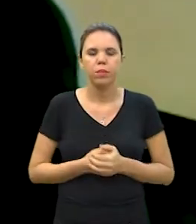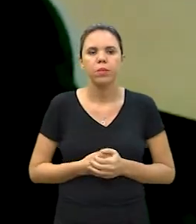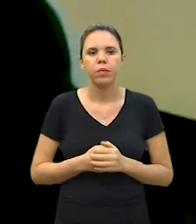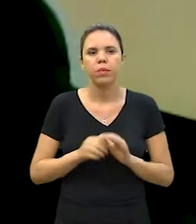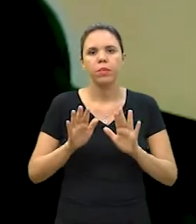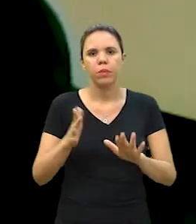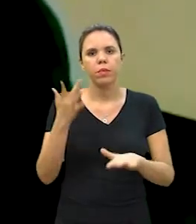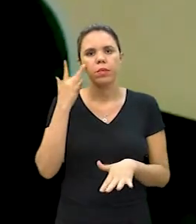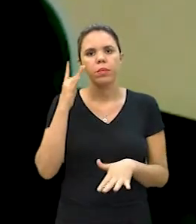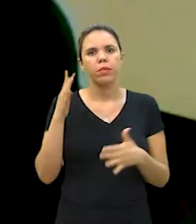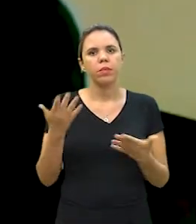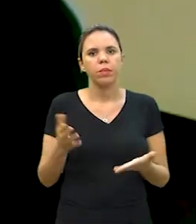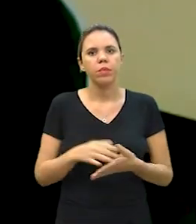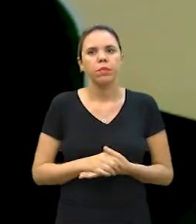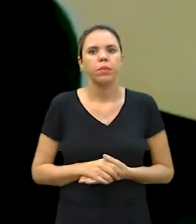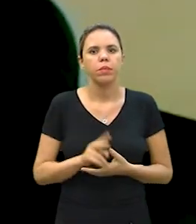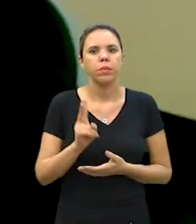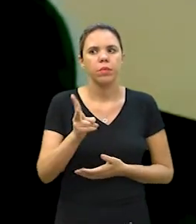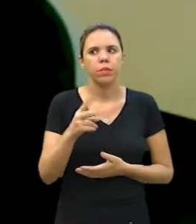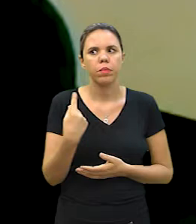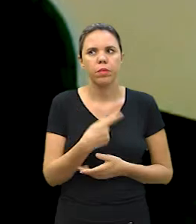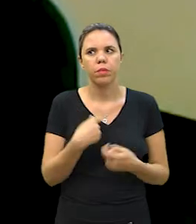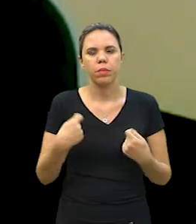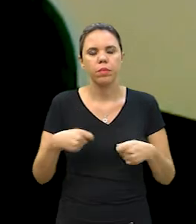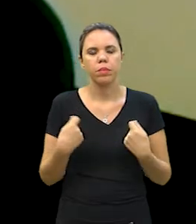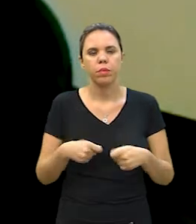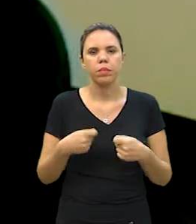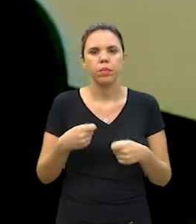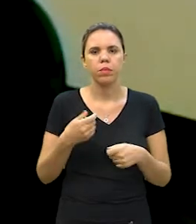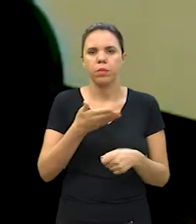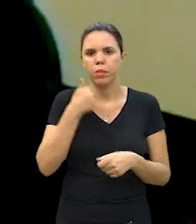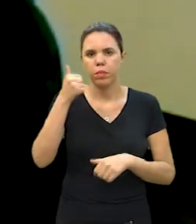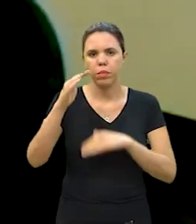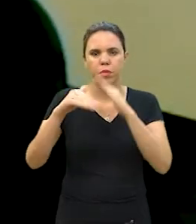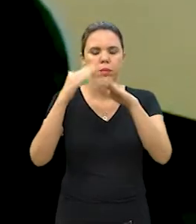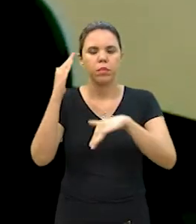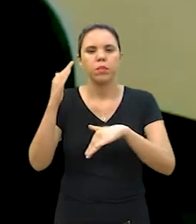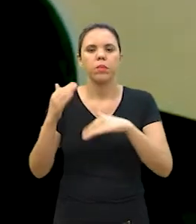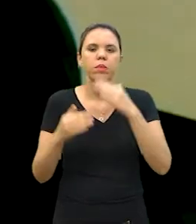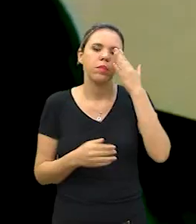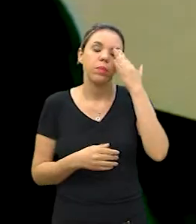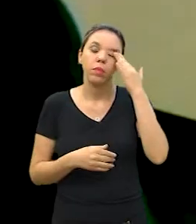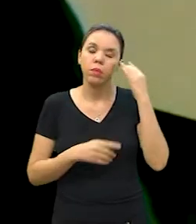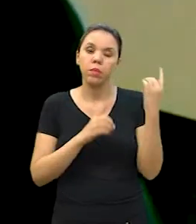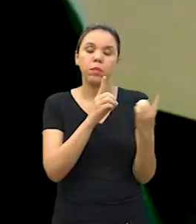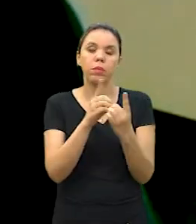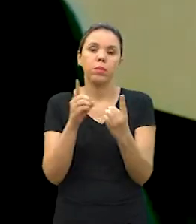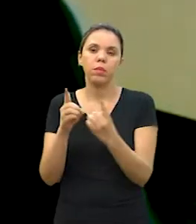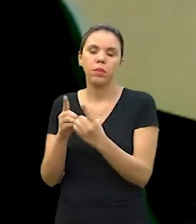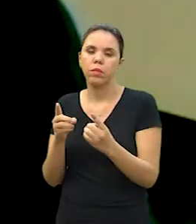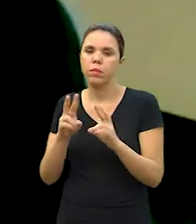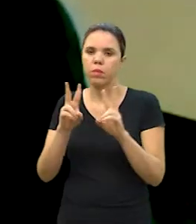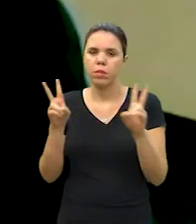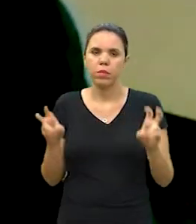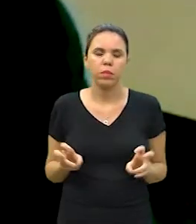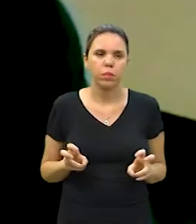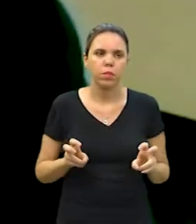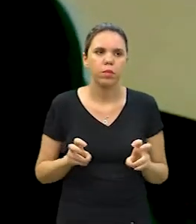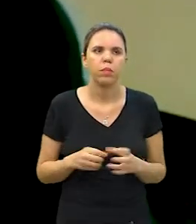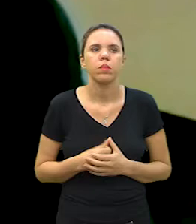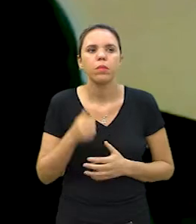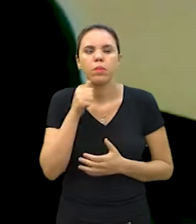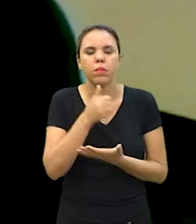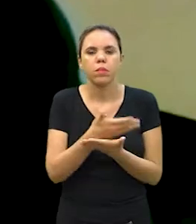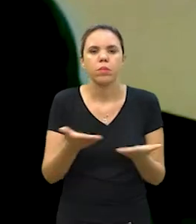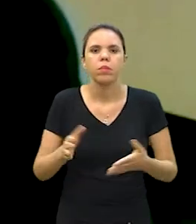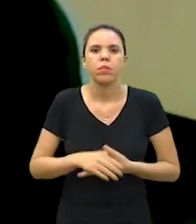entrevista. Mas acho que sempre nós precisamos aprimorar esses serviços no que diz respeito à